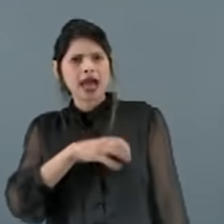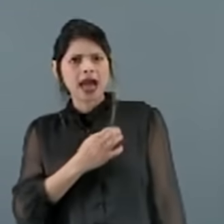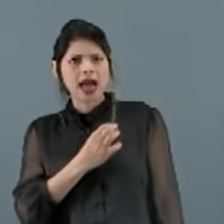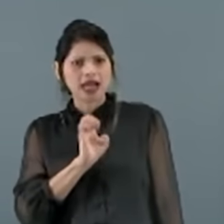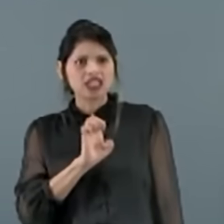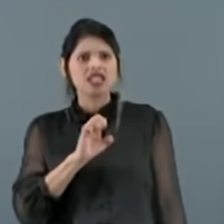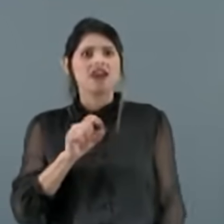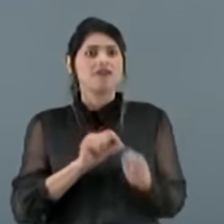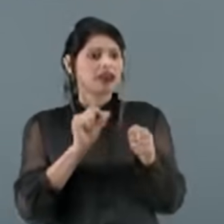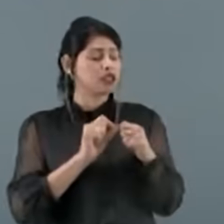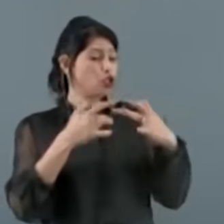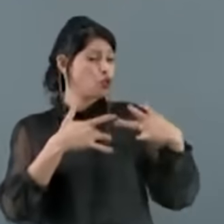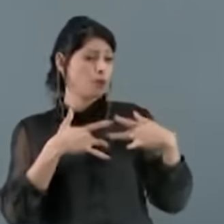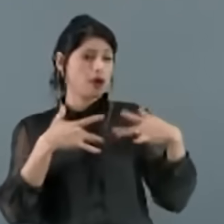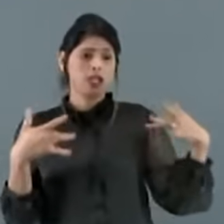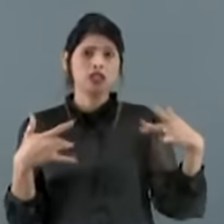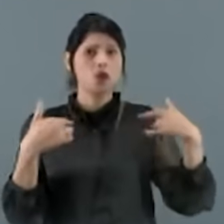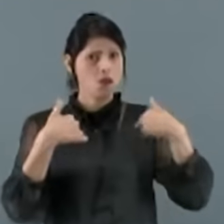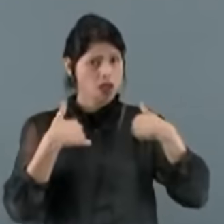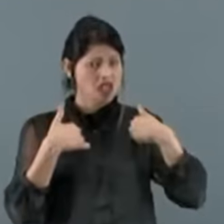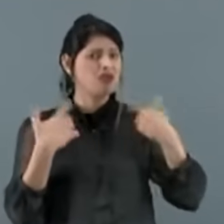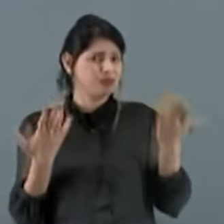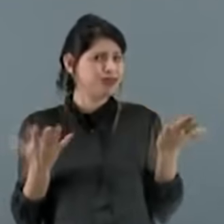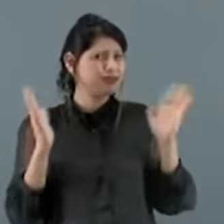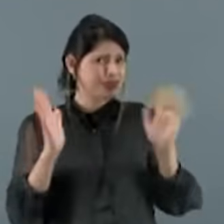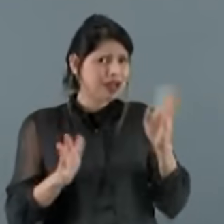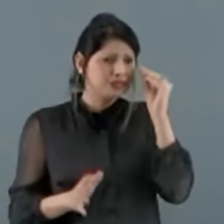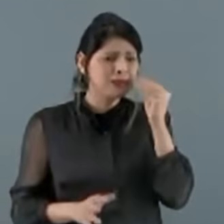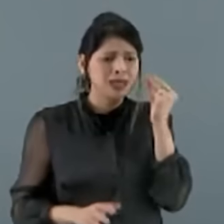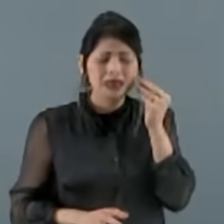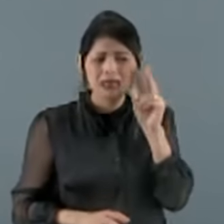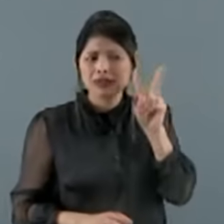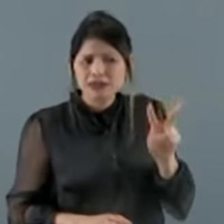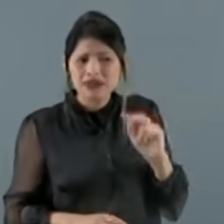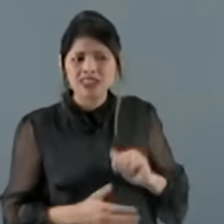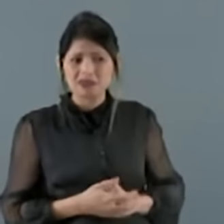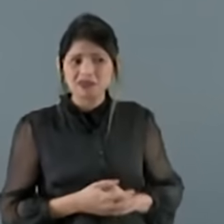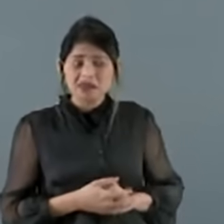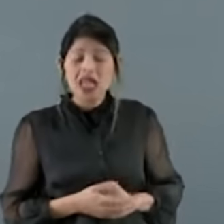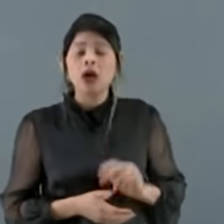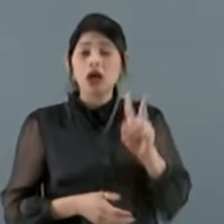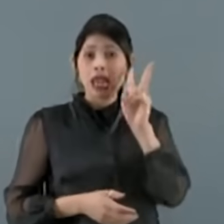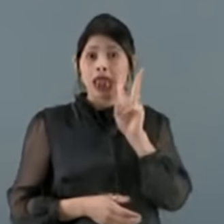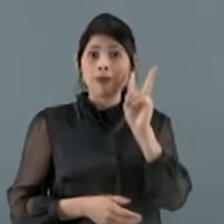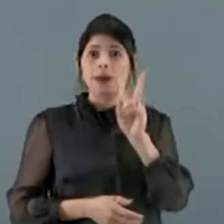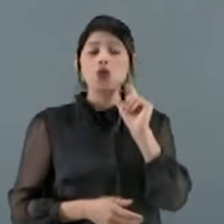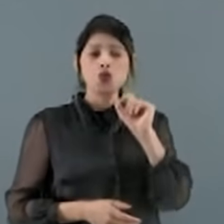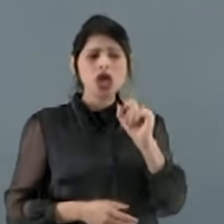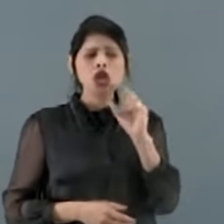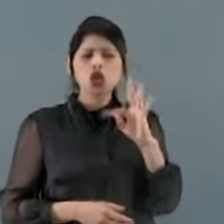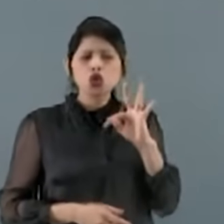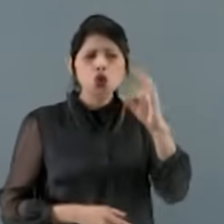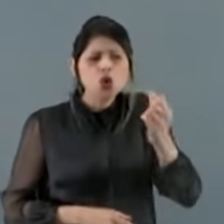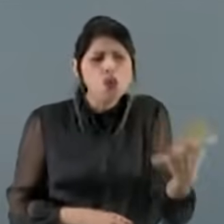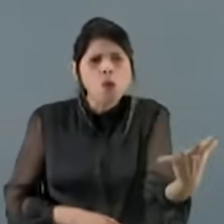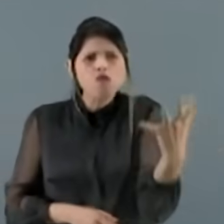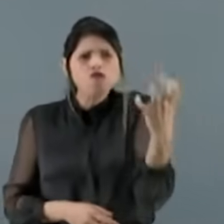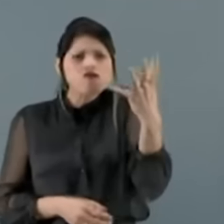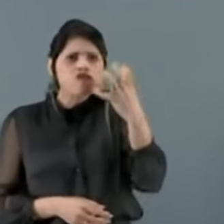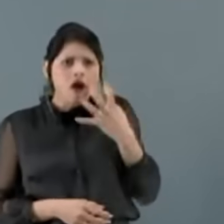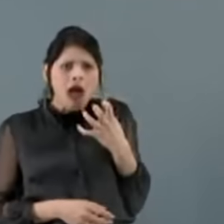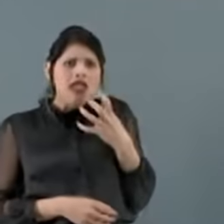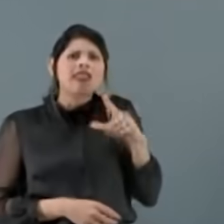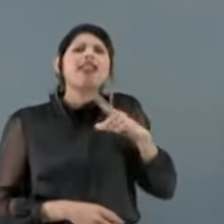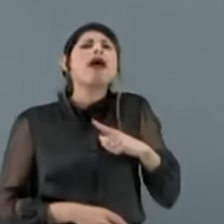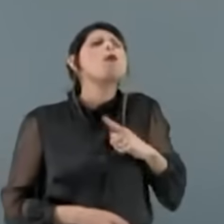ataques que, em tese, eu teria perpetrado. Só para lembrar que esses ataques todos, né, certamente têm uma metodologia